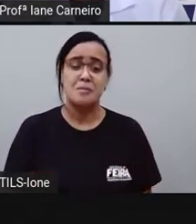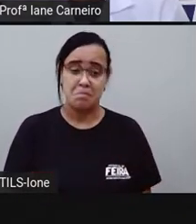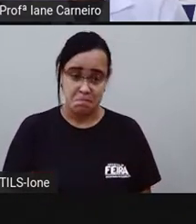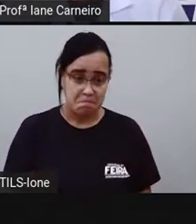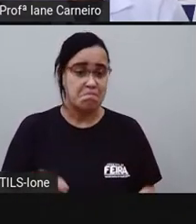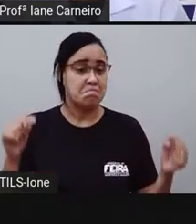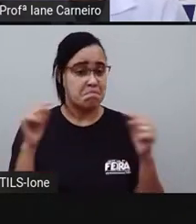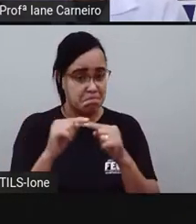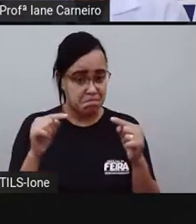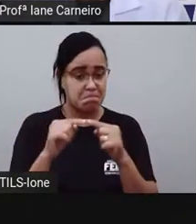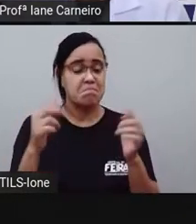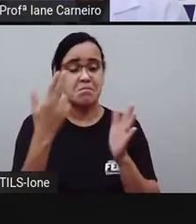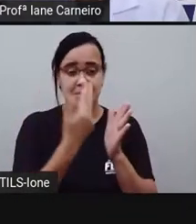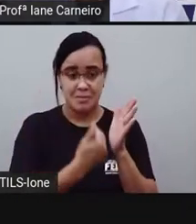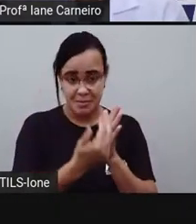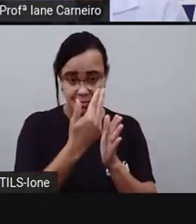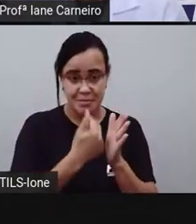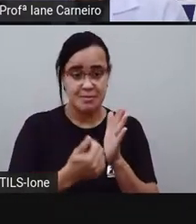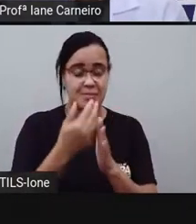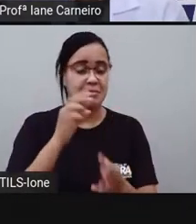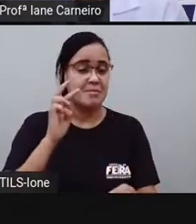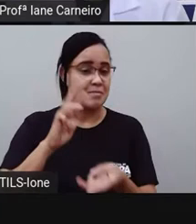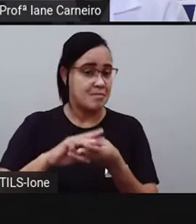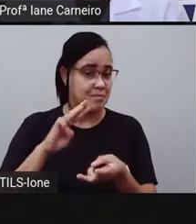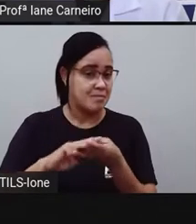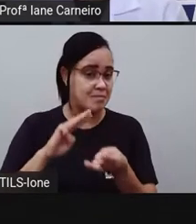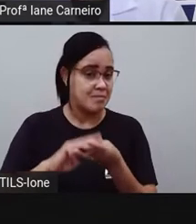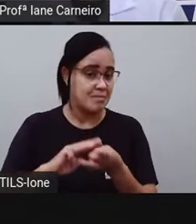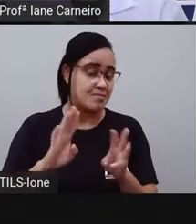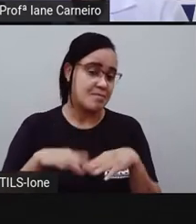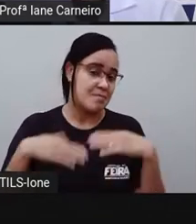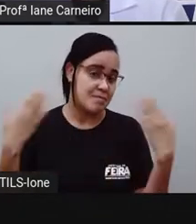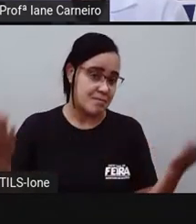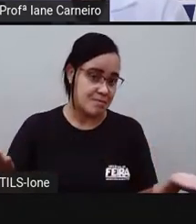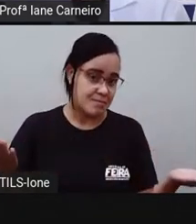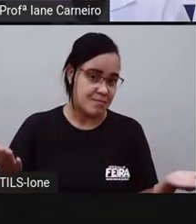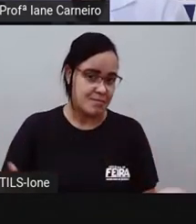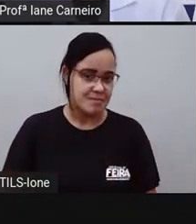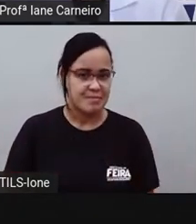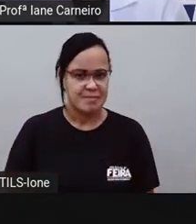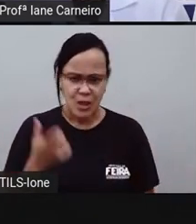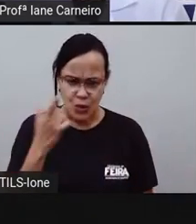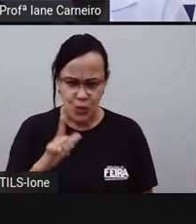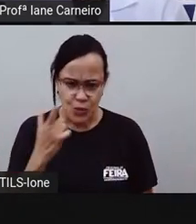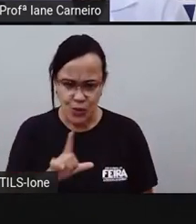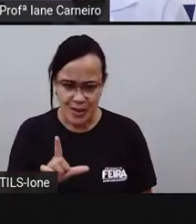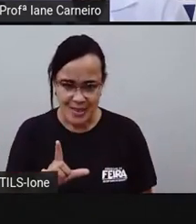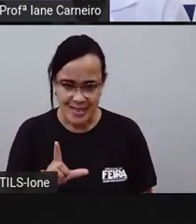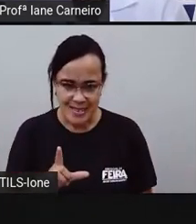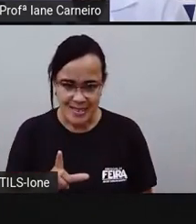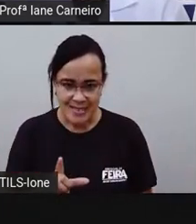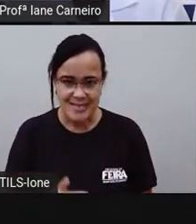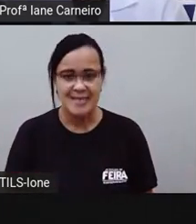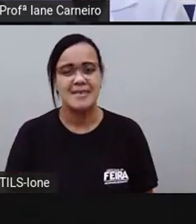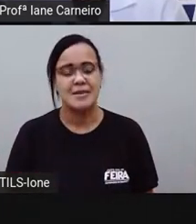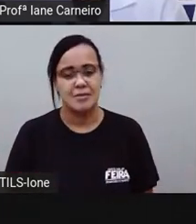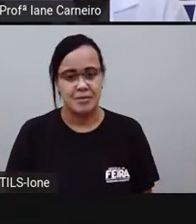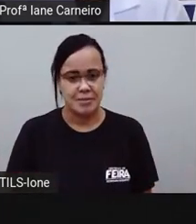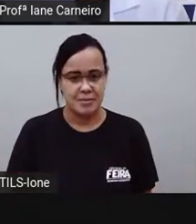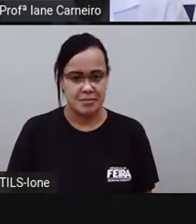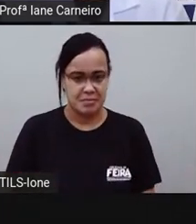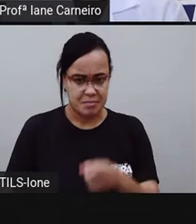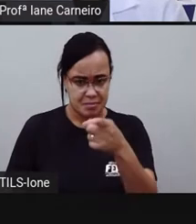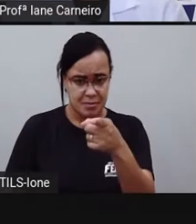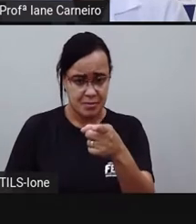com esses três palitos. Conseguiram? Sua forma ficou desse